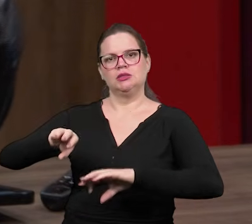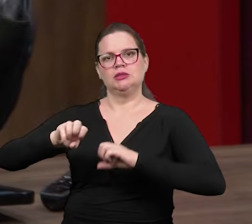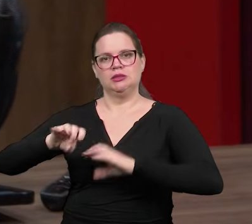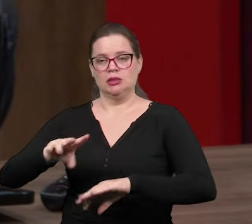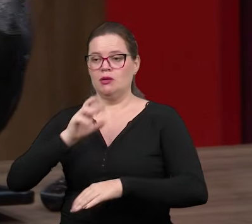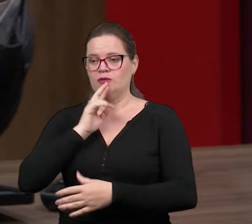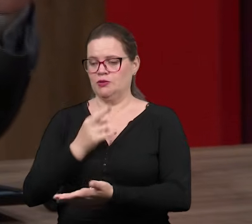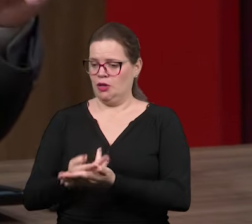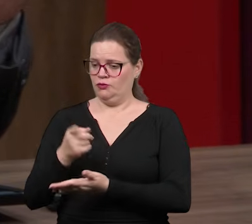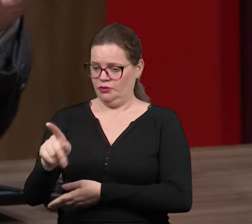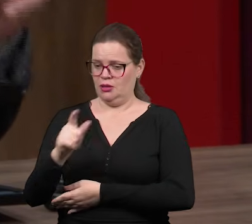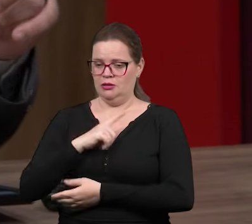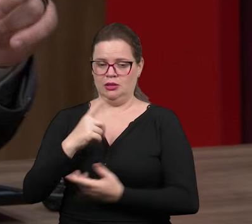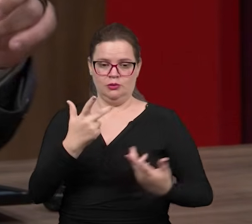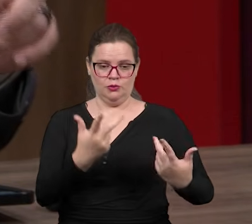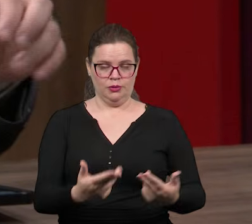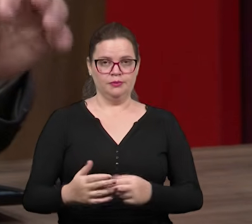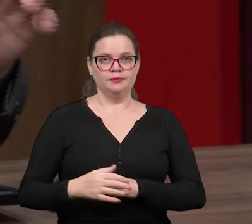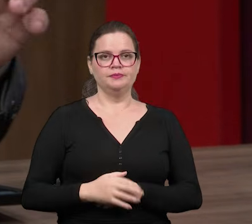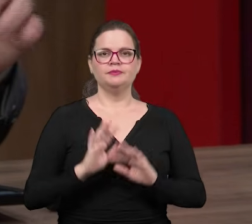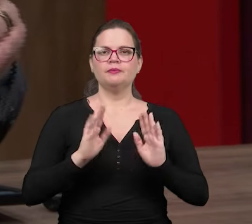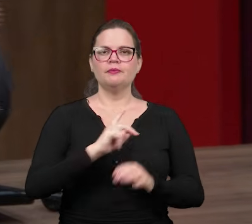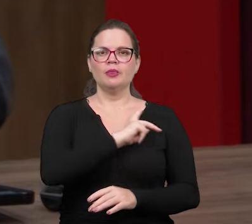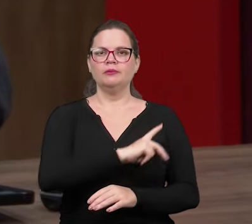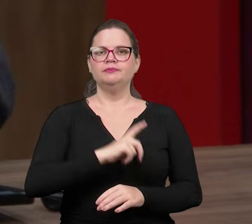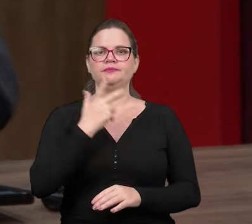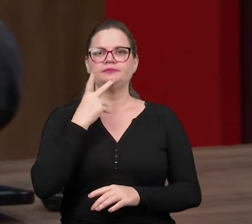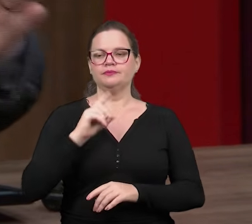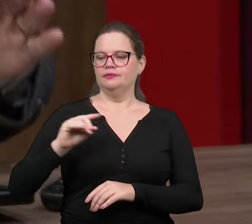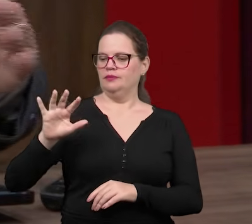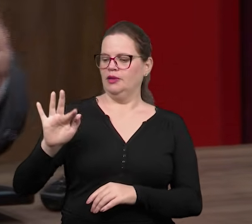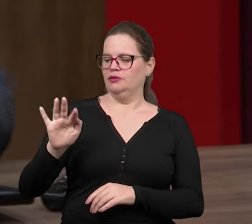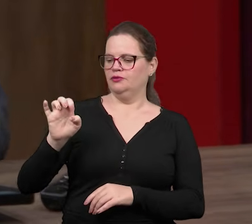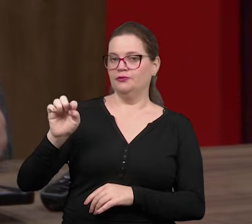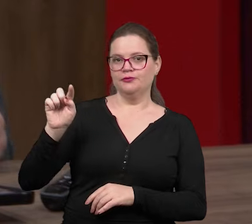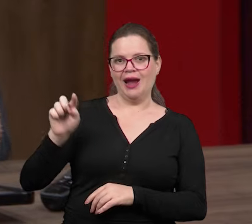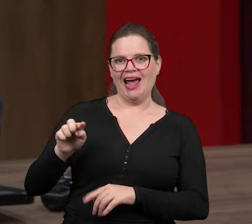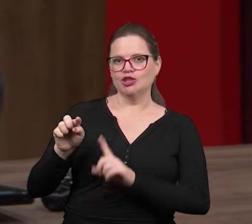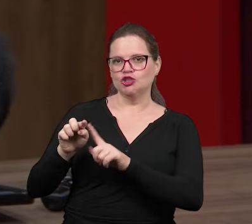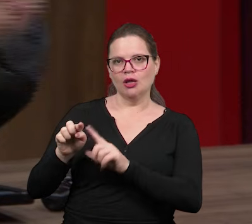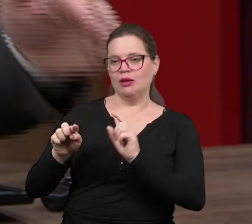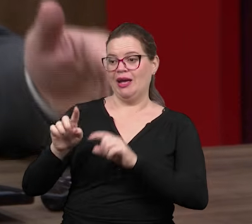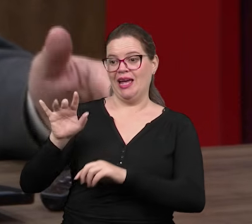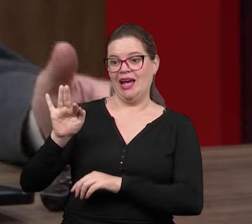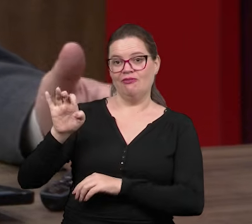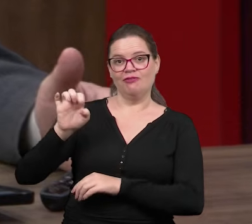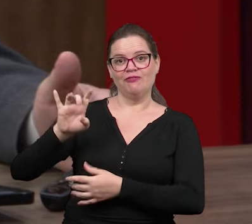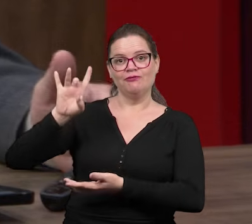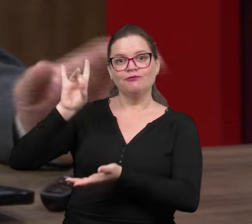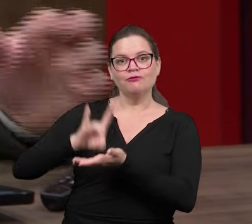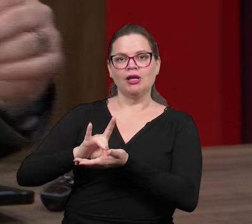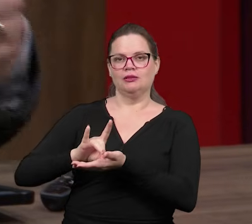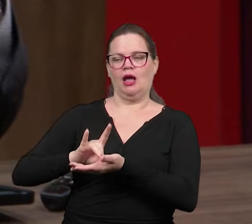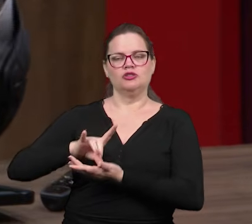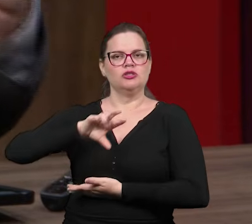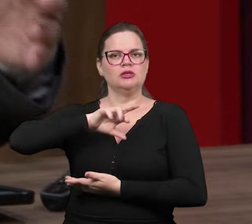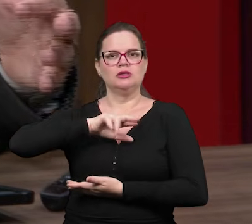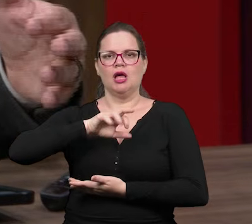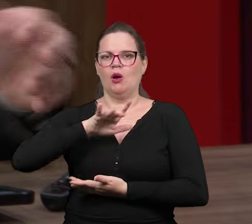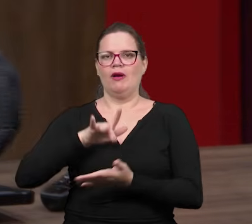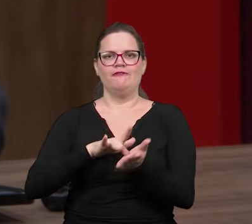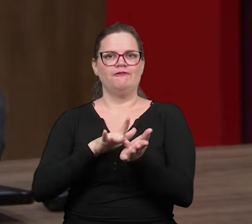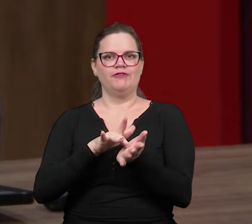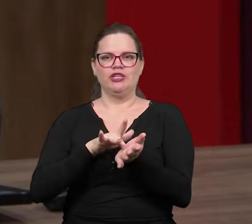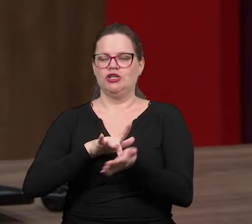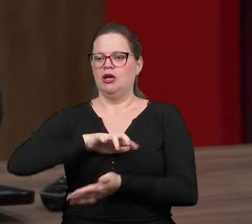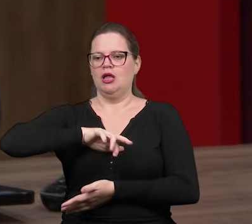Paulo faz uma menção ali, olha, ele não fala simplesmente a fé, ele fala assim, olha, a fé não fingida. Eu queria que o pastor